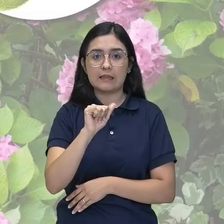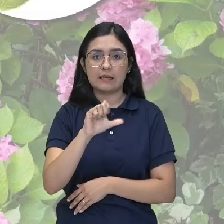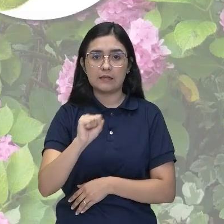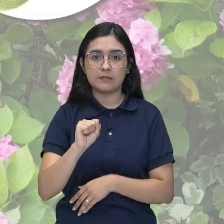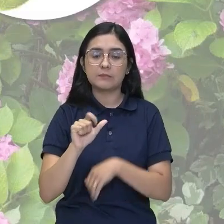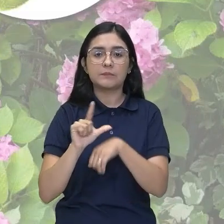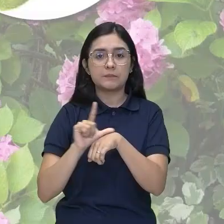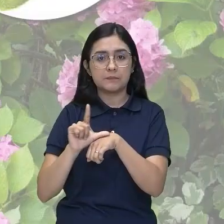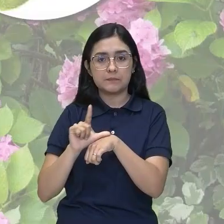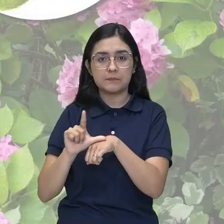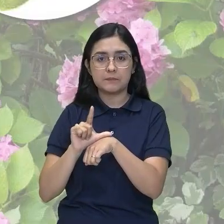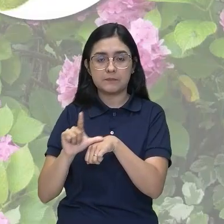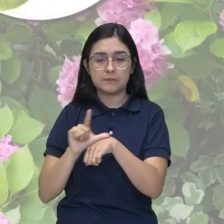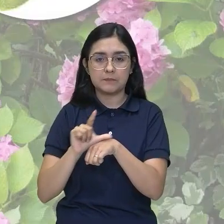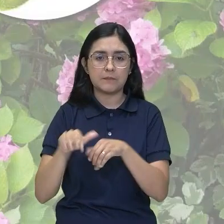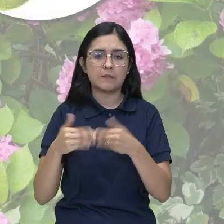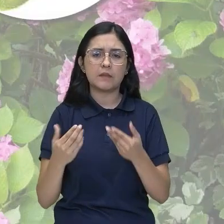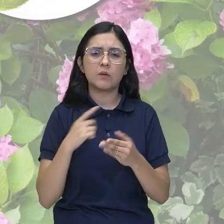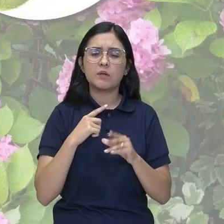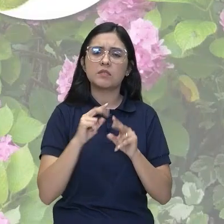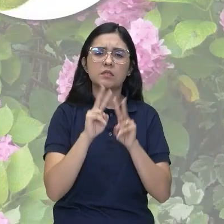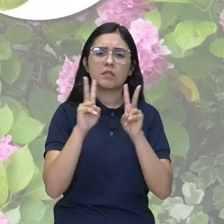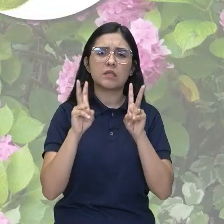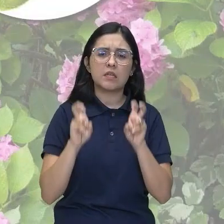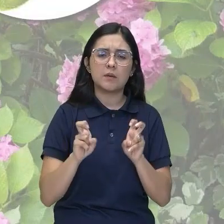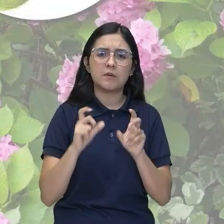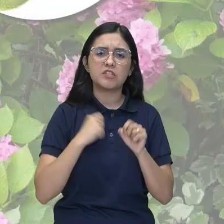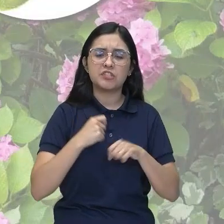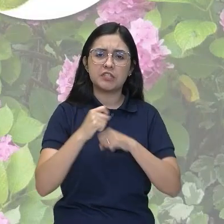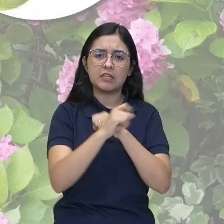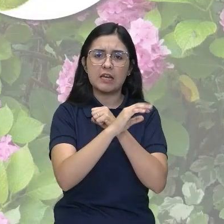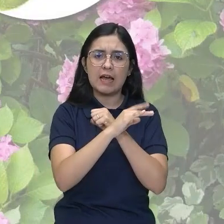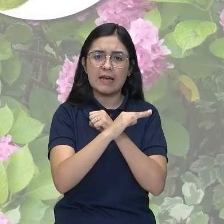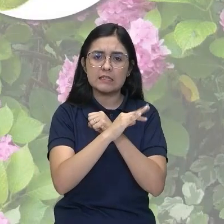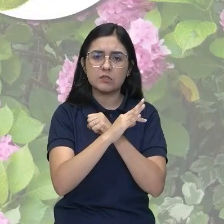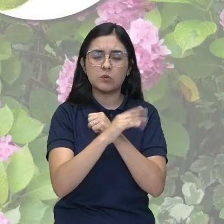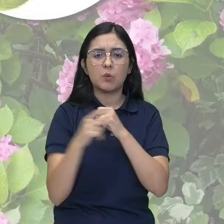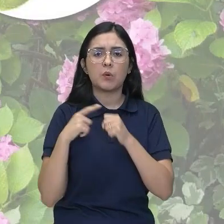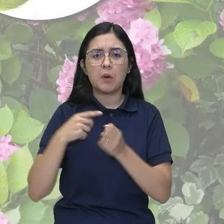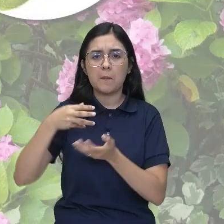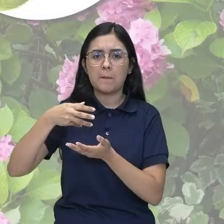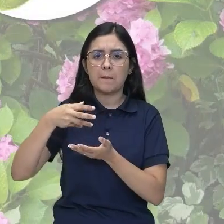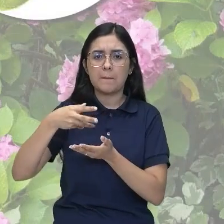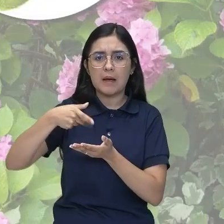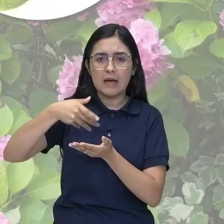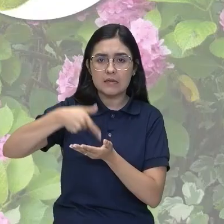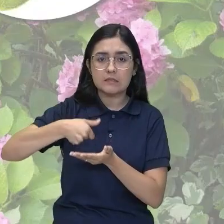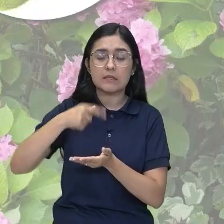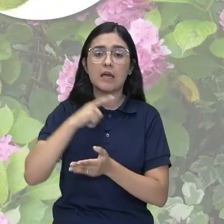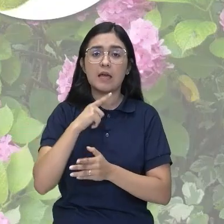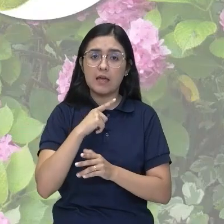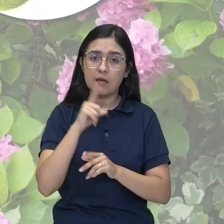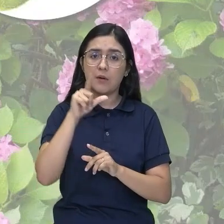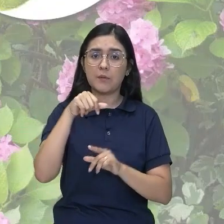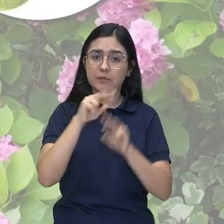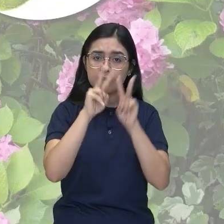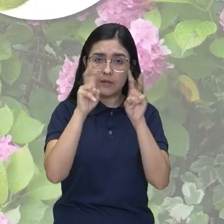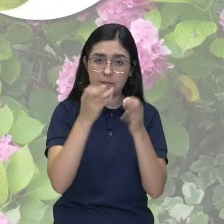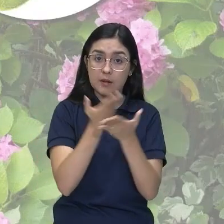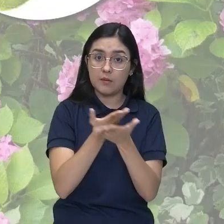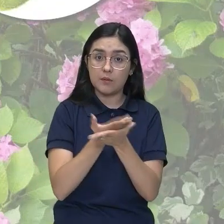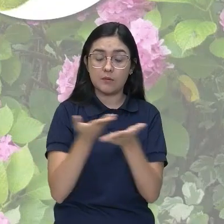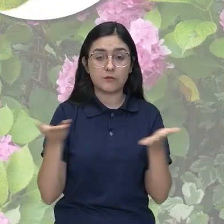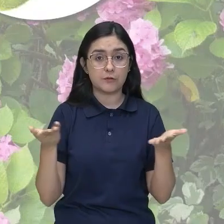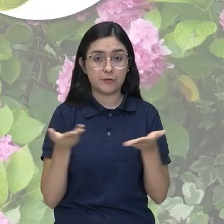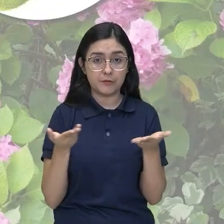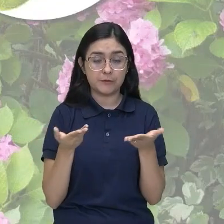de ácidos e bases que nós estamos falando é o assunto da nossa aula de hoje.